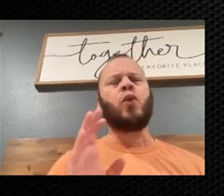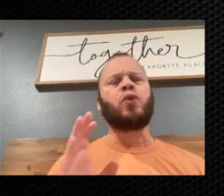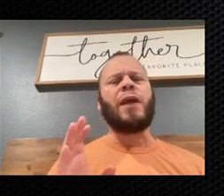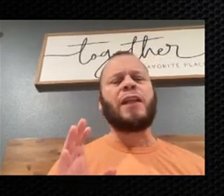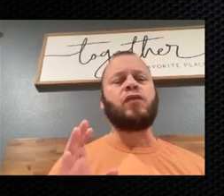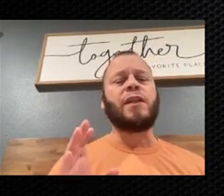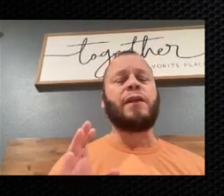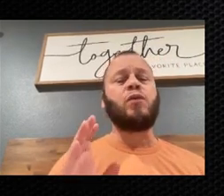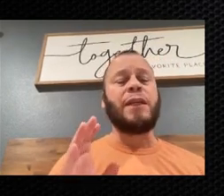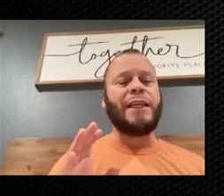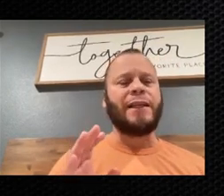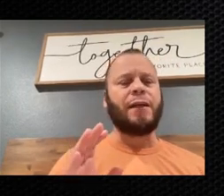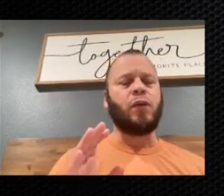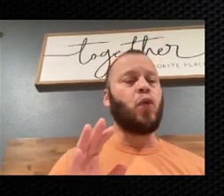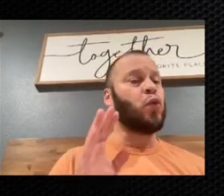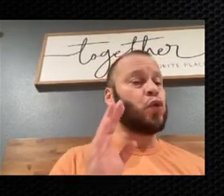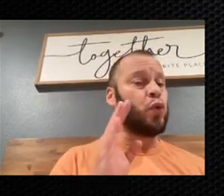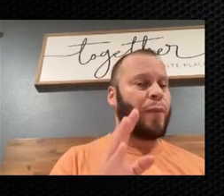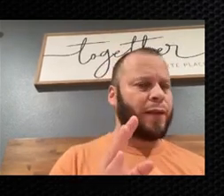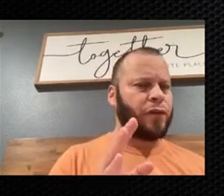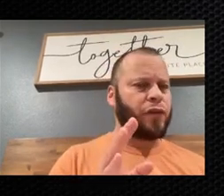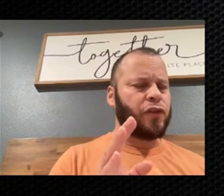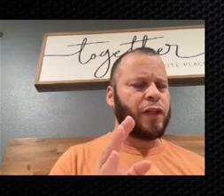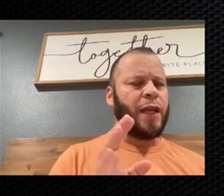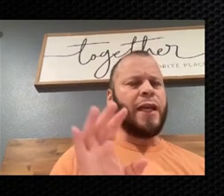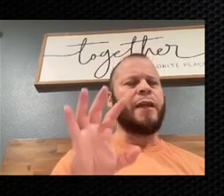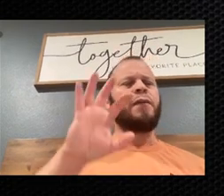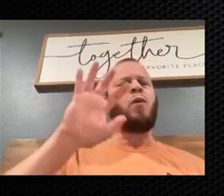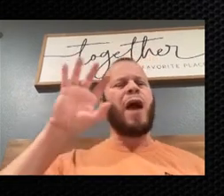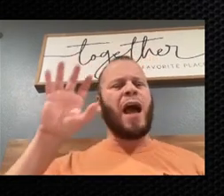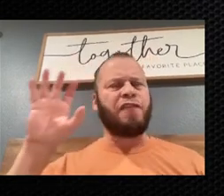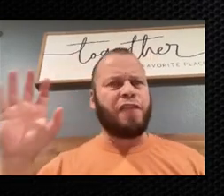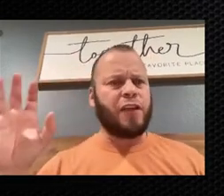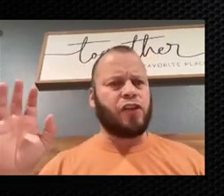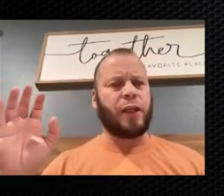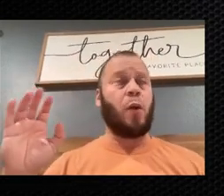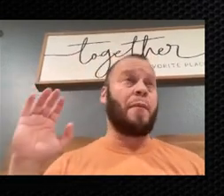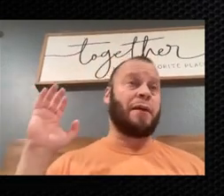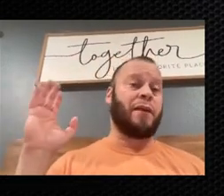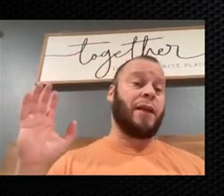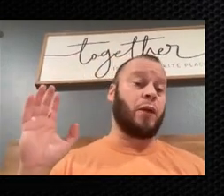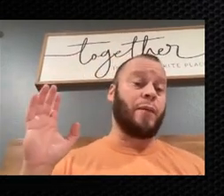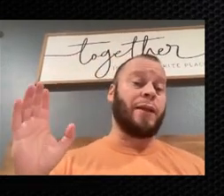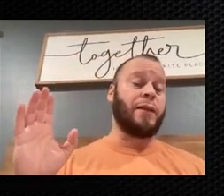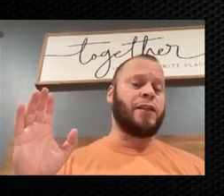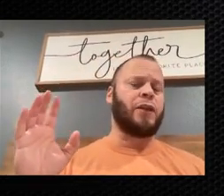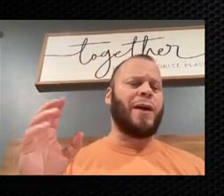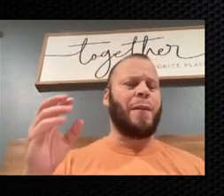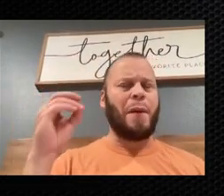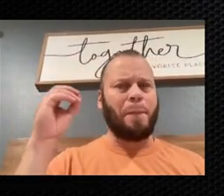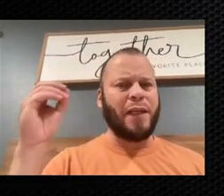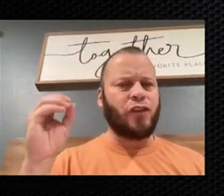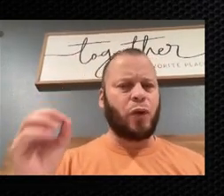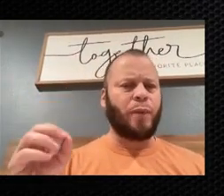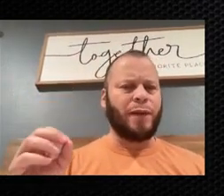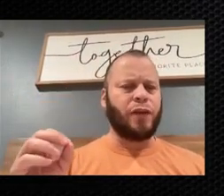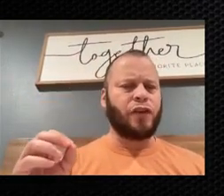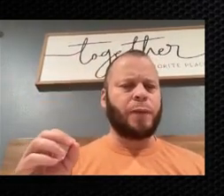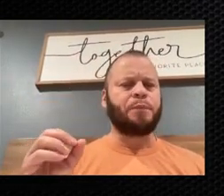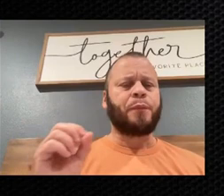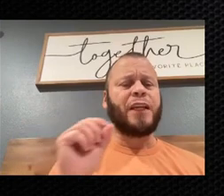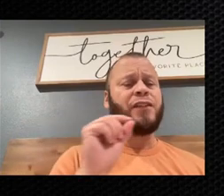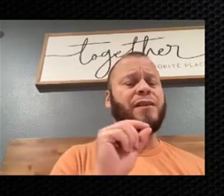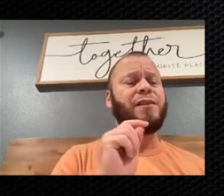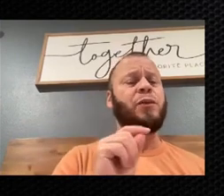do outro lado você tem um Lira os globalistas então a veja que é uma matéria globalista é uma mídia